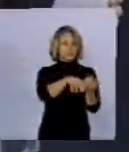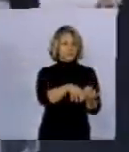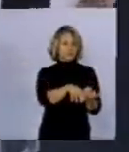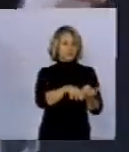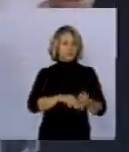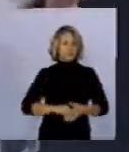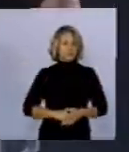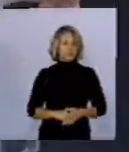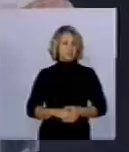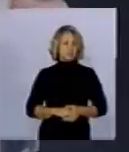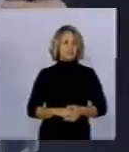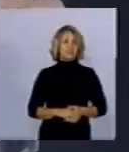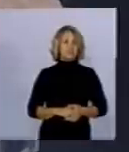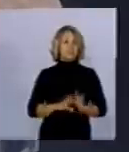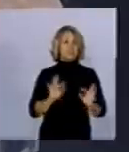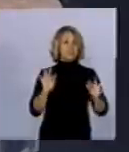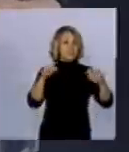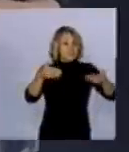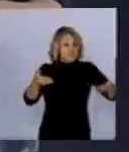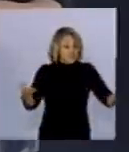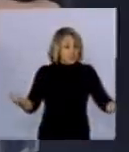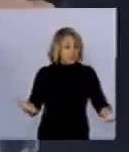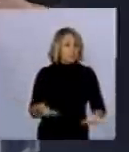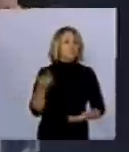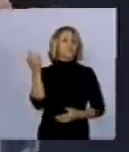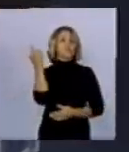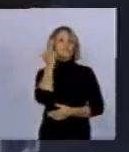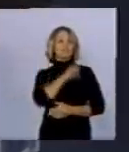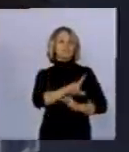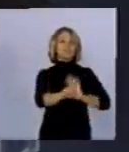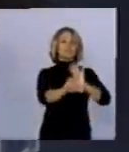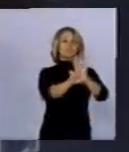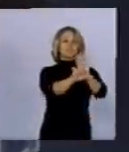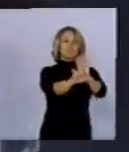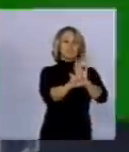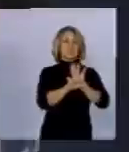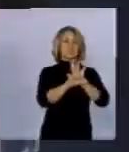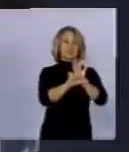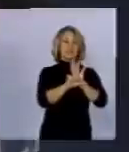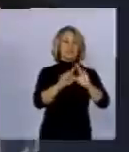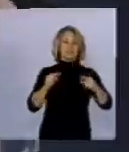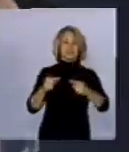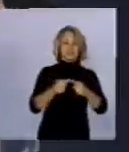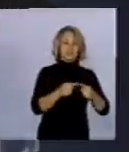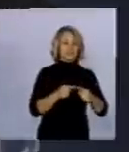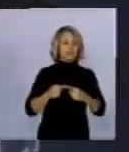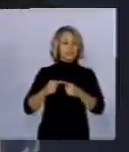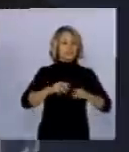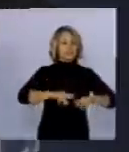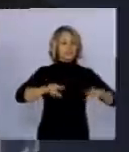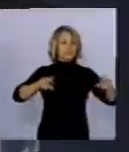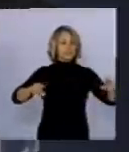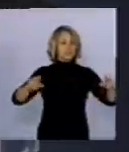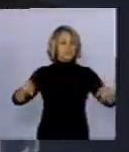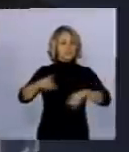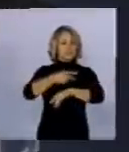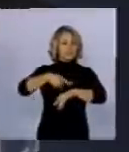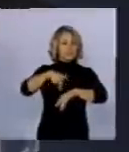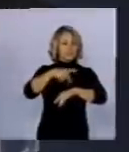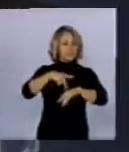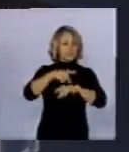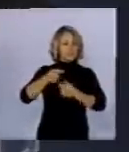Nacional e finalmente conquistamos uma legislação compatível com diversos países de